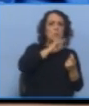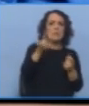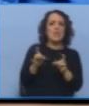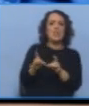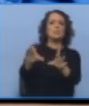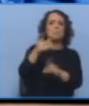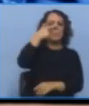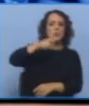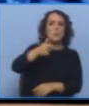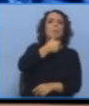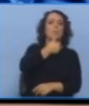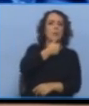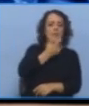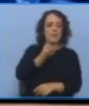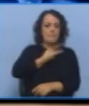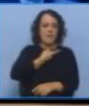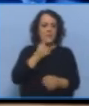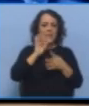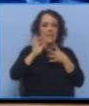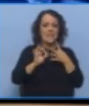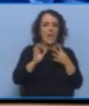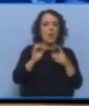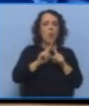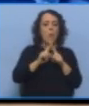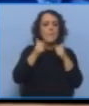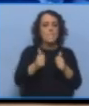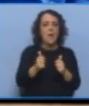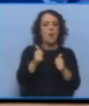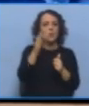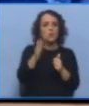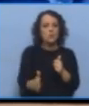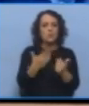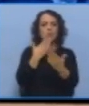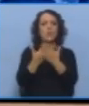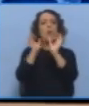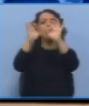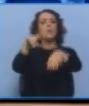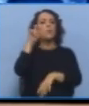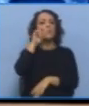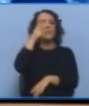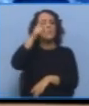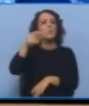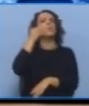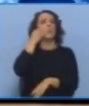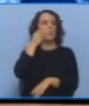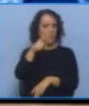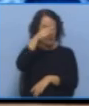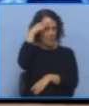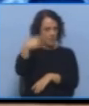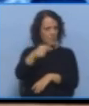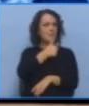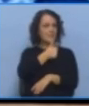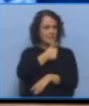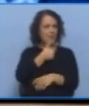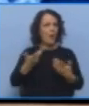que eu crio aqui um critério que seja justo, inclusivo e que proteja as pessoas no final do dia? São decisões muito difíceis. E, portanto, isto